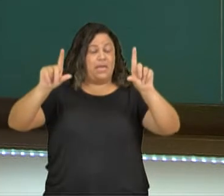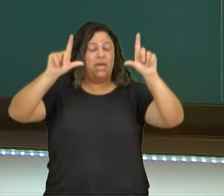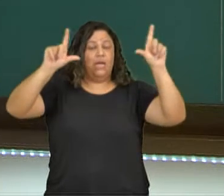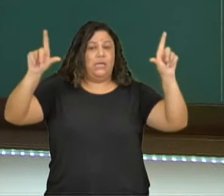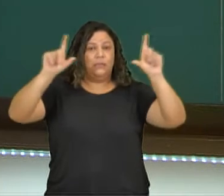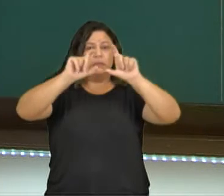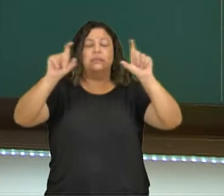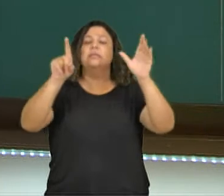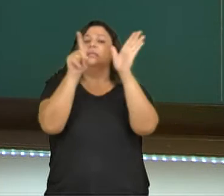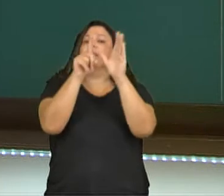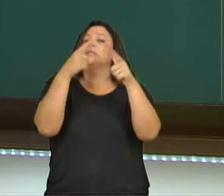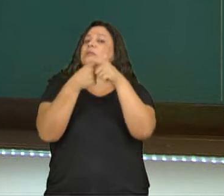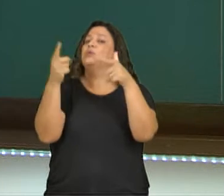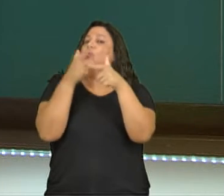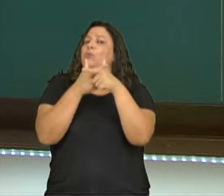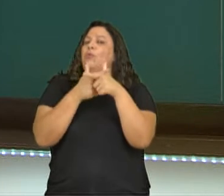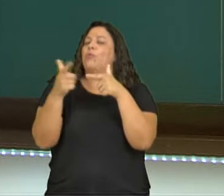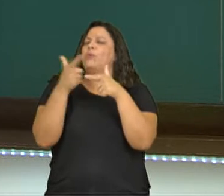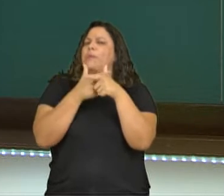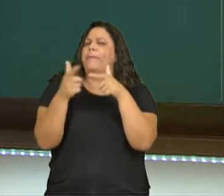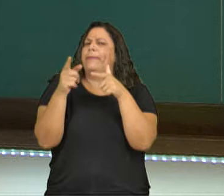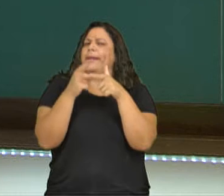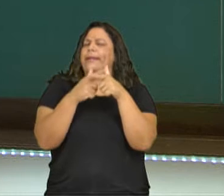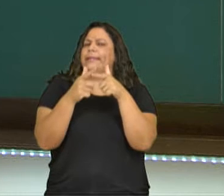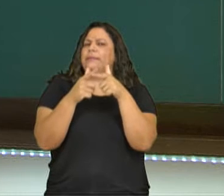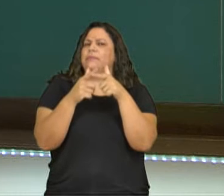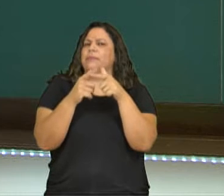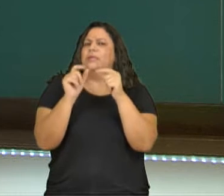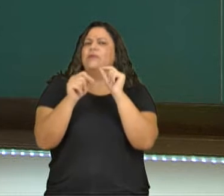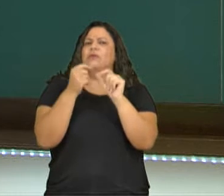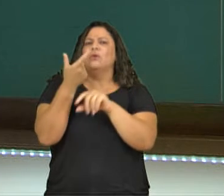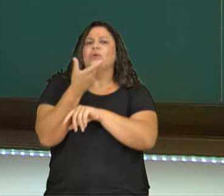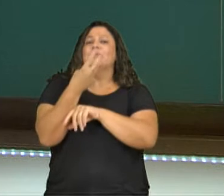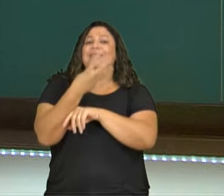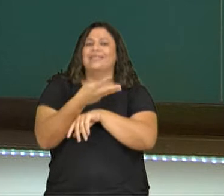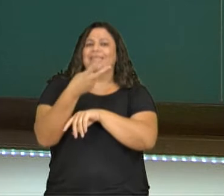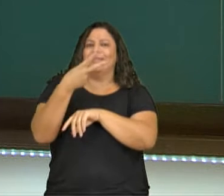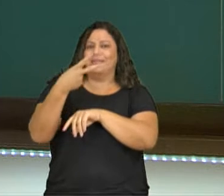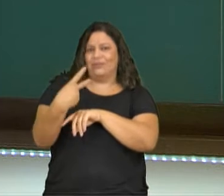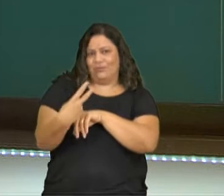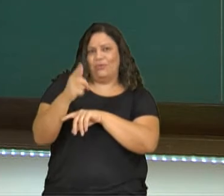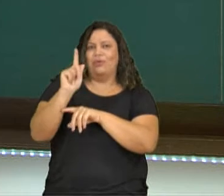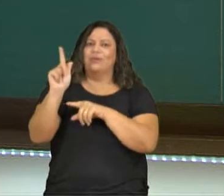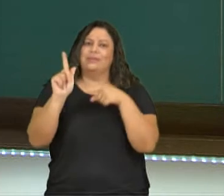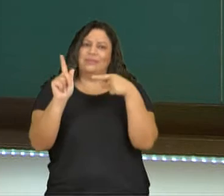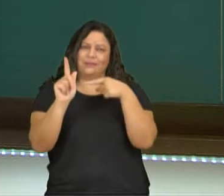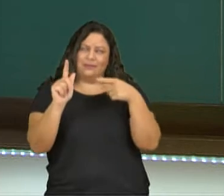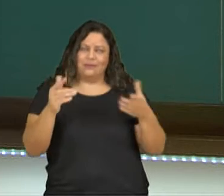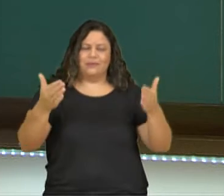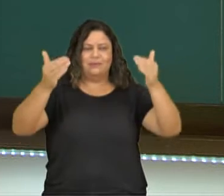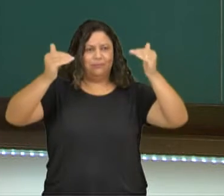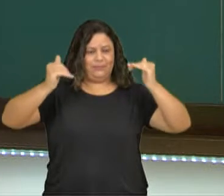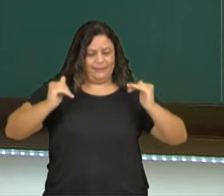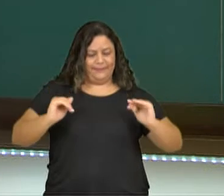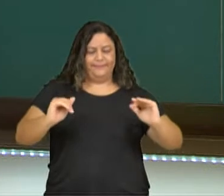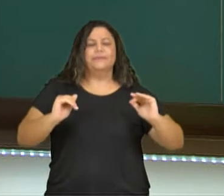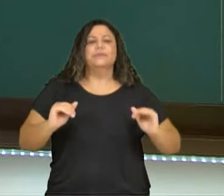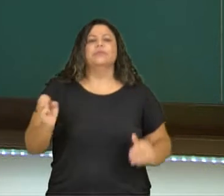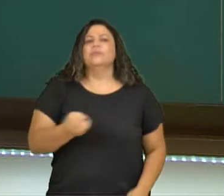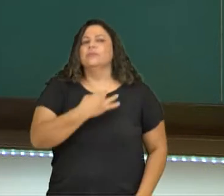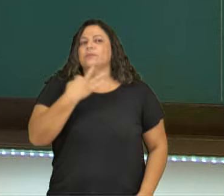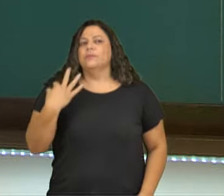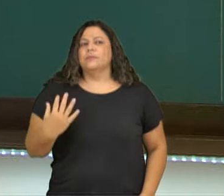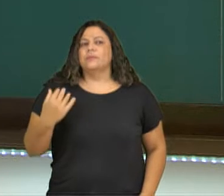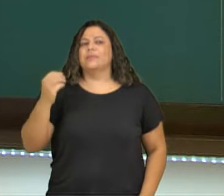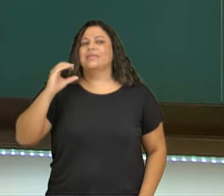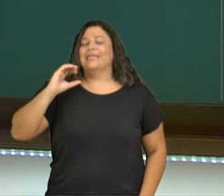problema falou em 32 gramas de carbono grafite. Então, a partir desses 32 gramas, quanto de CO2